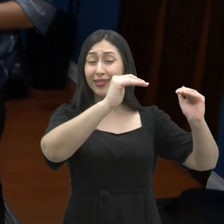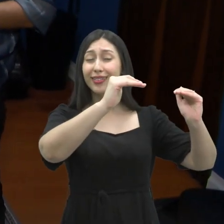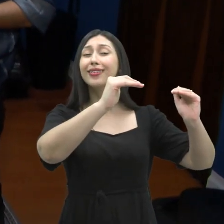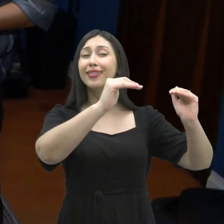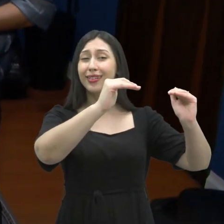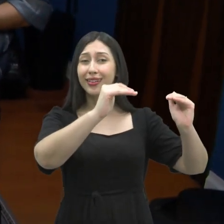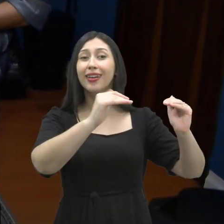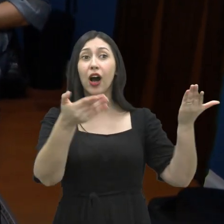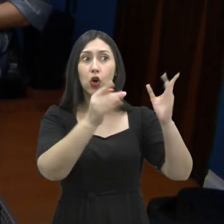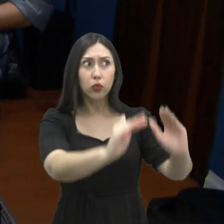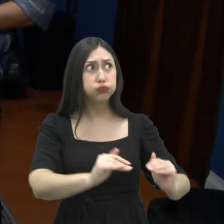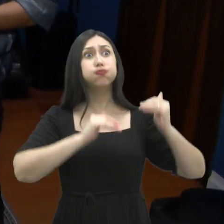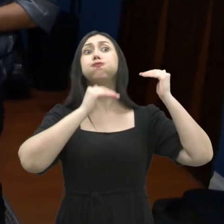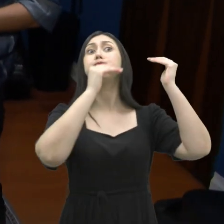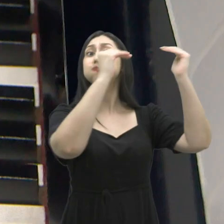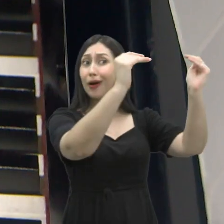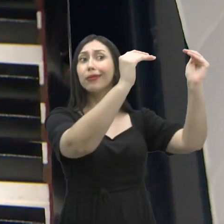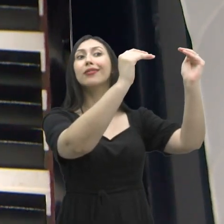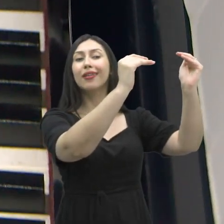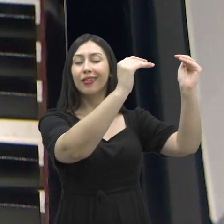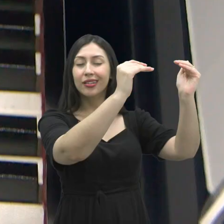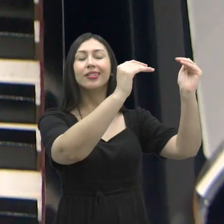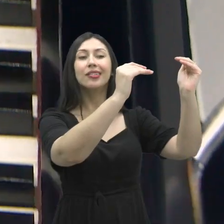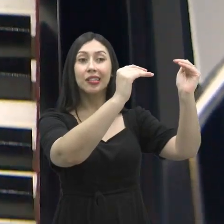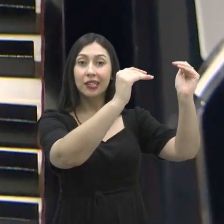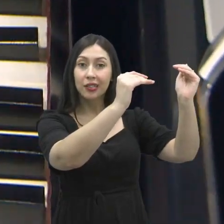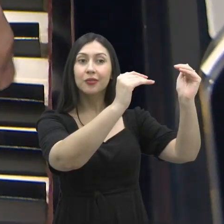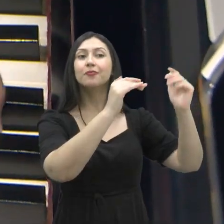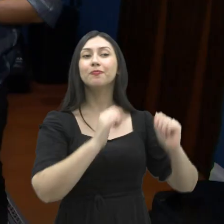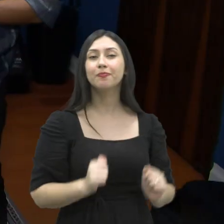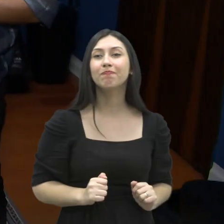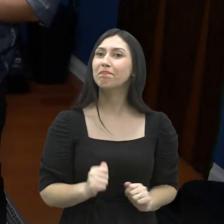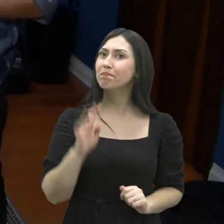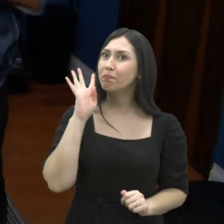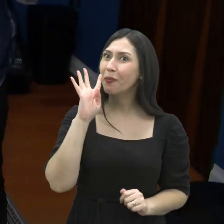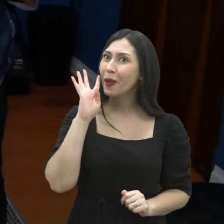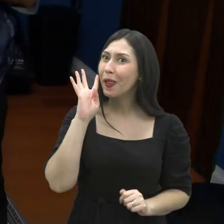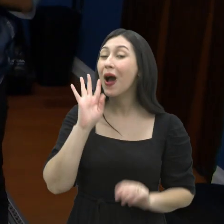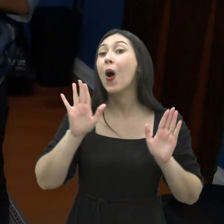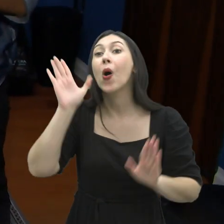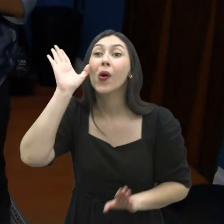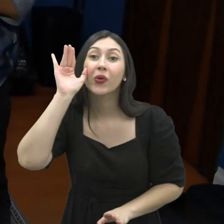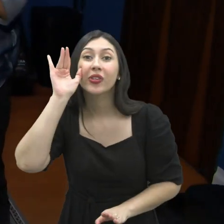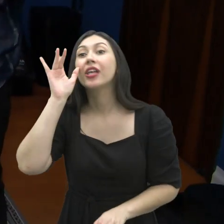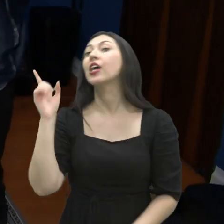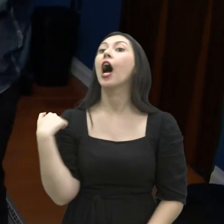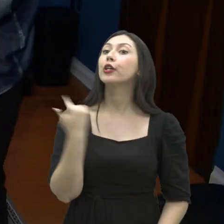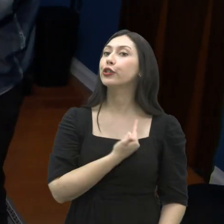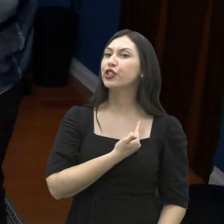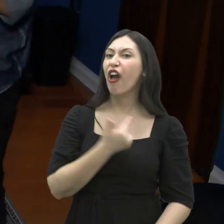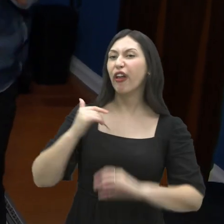may, my, may. May, my, may, my, may. Que legal, olha essa curiosidade, gente. A gente